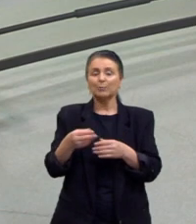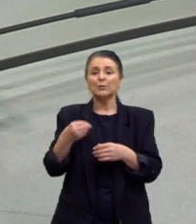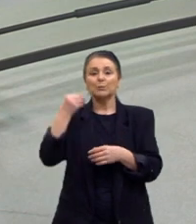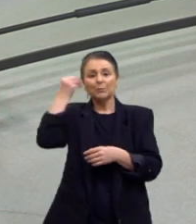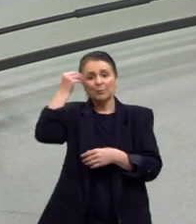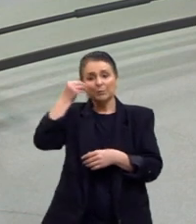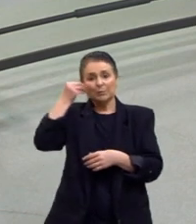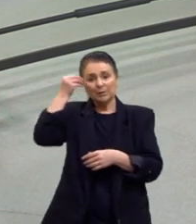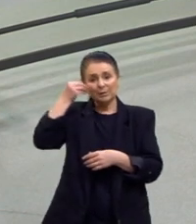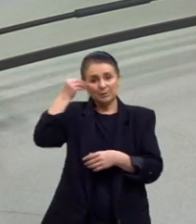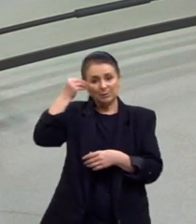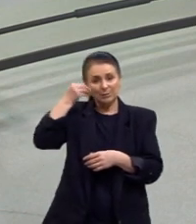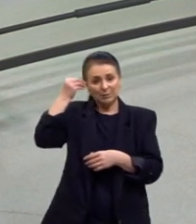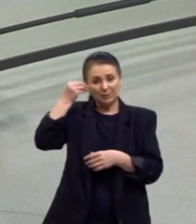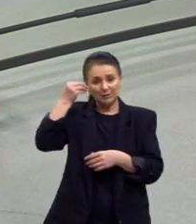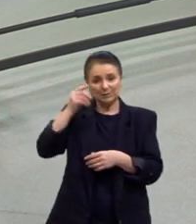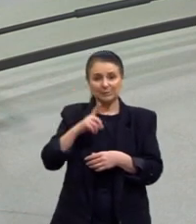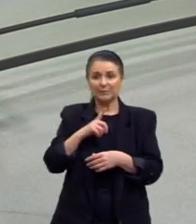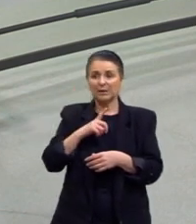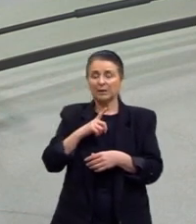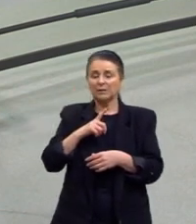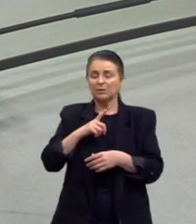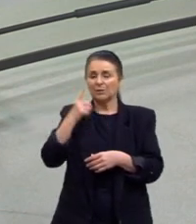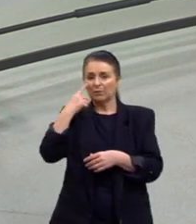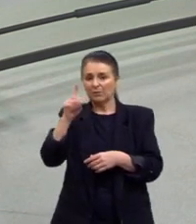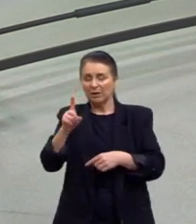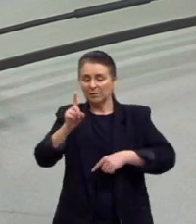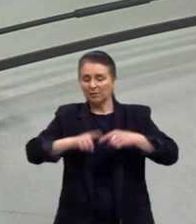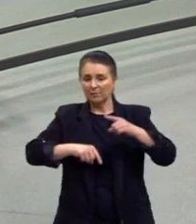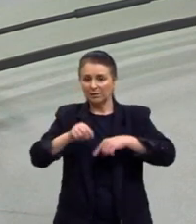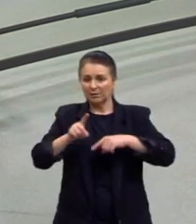gente consegue ver, né? Esse equipamento,